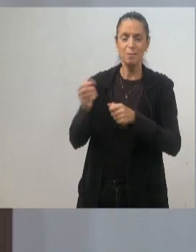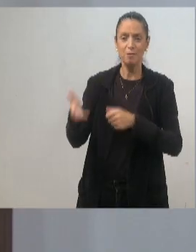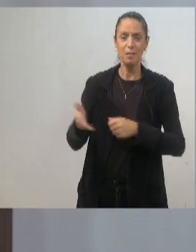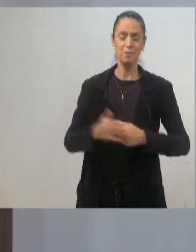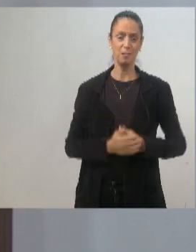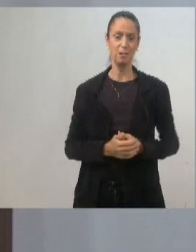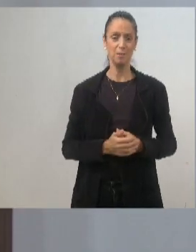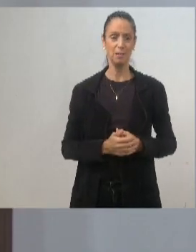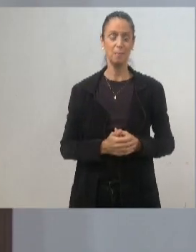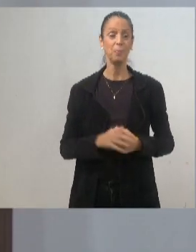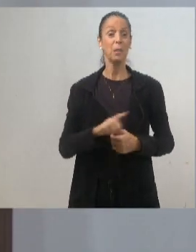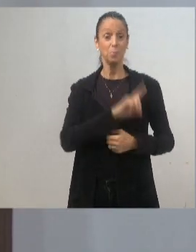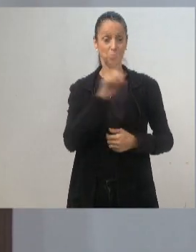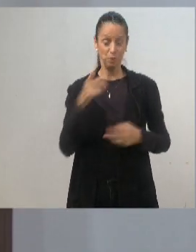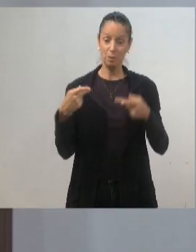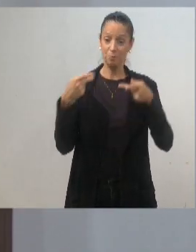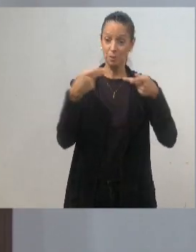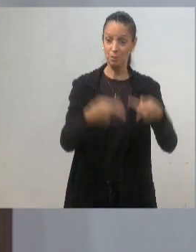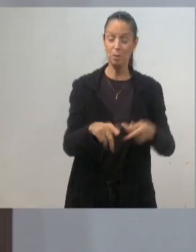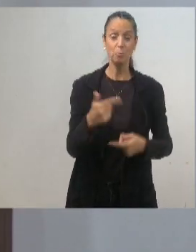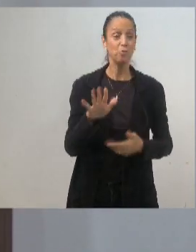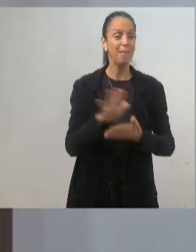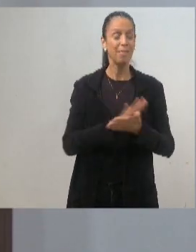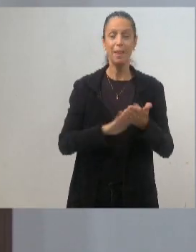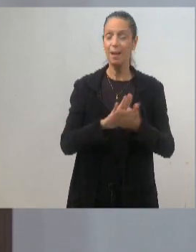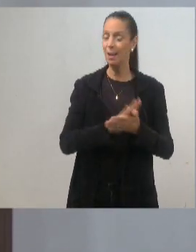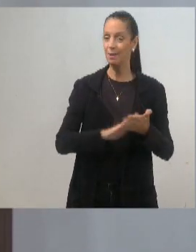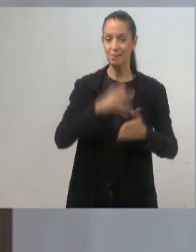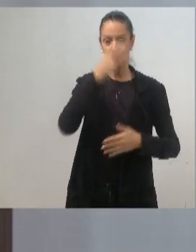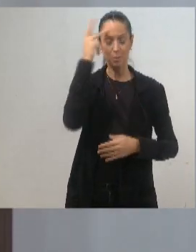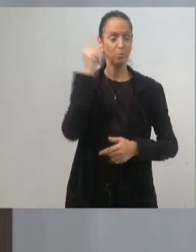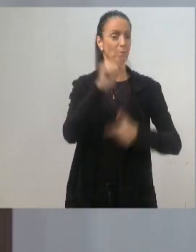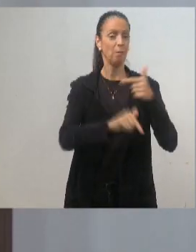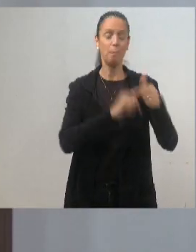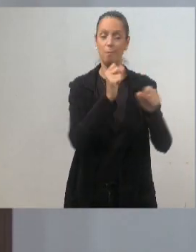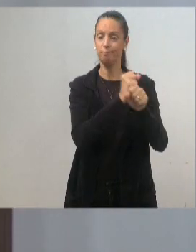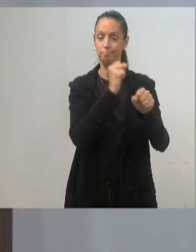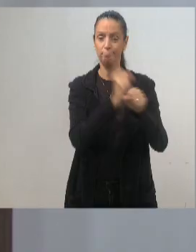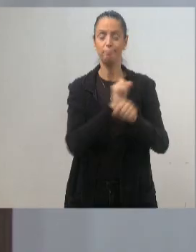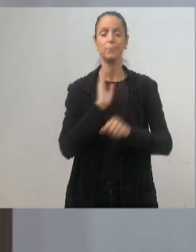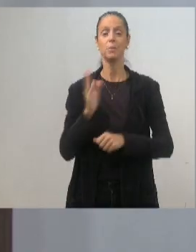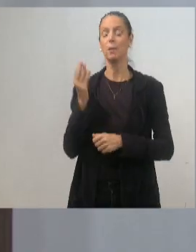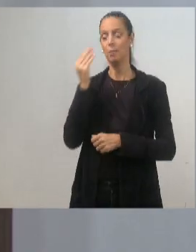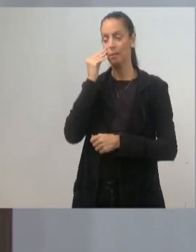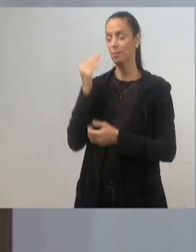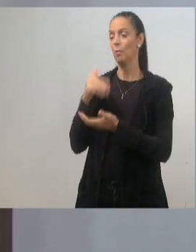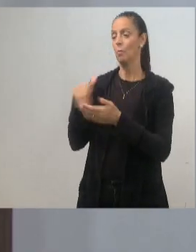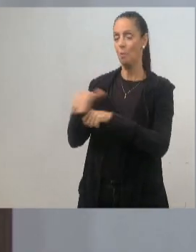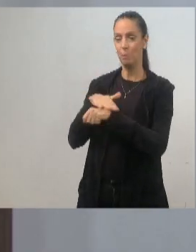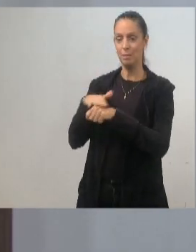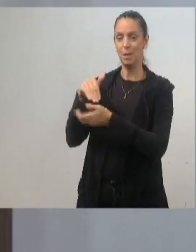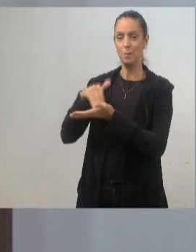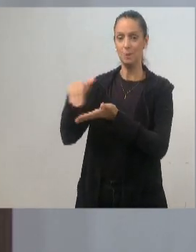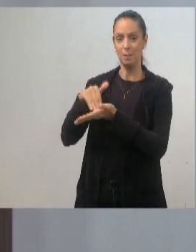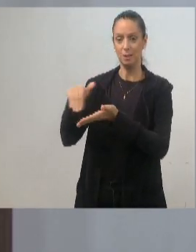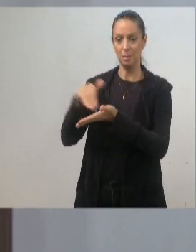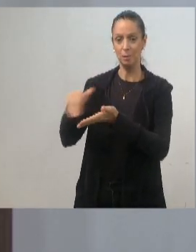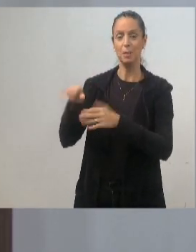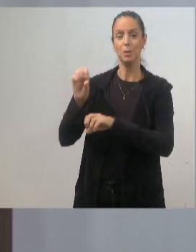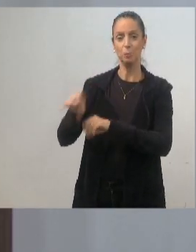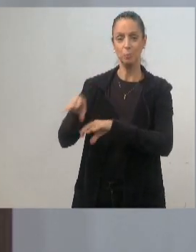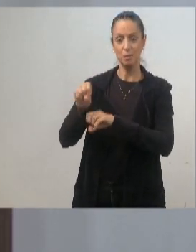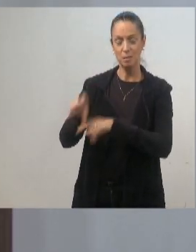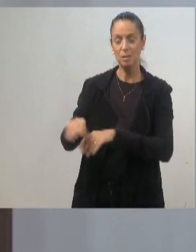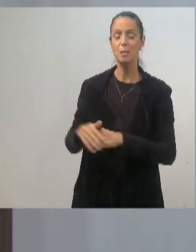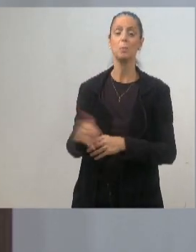operário trabalhando. E daí, eventualmente, a gente procura conversar com a secretária de Educação, que depois fala que conversou com o secretário